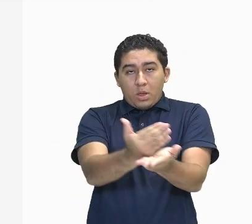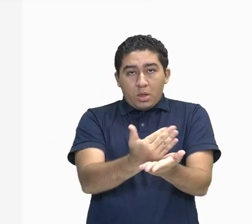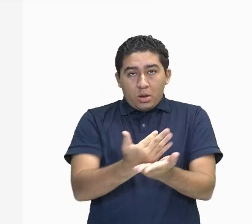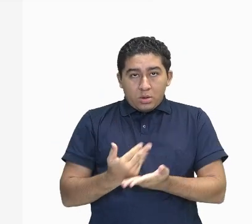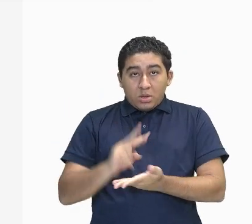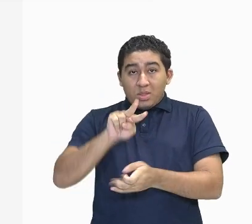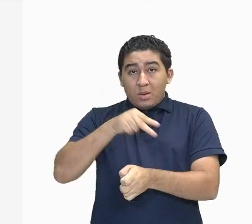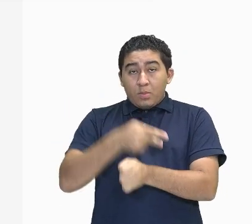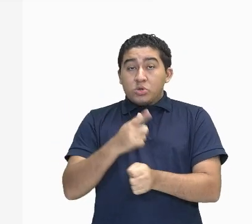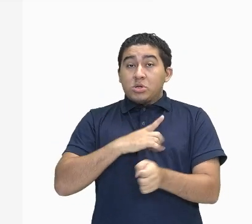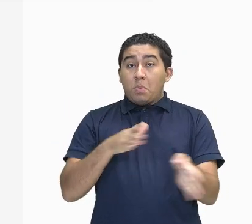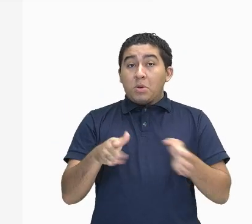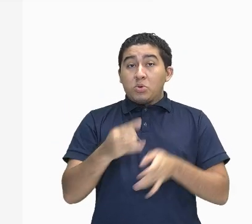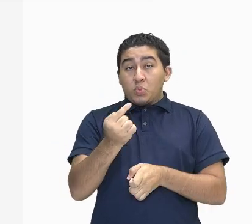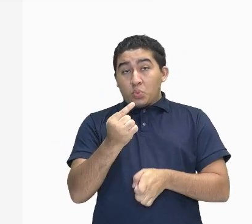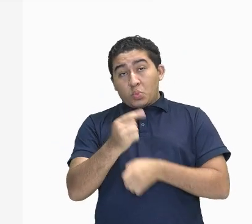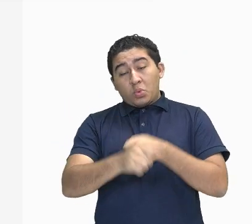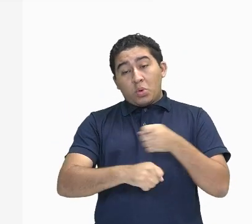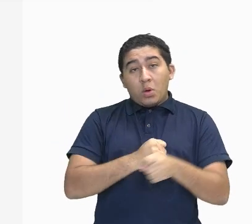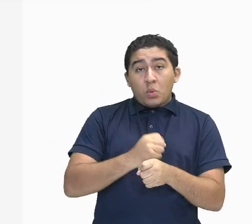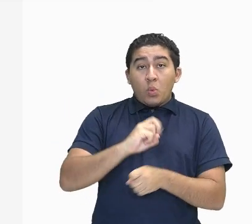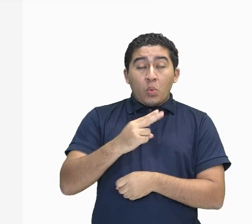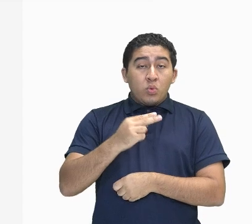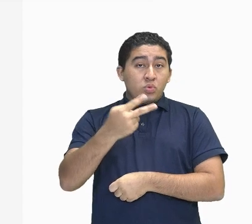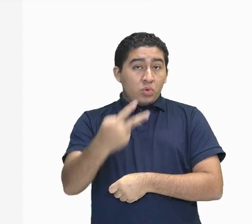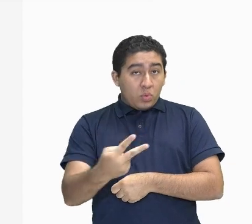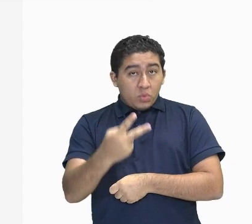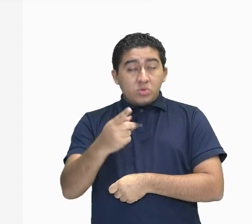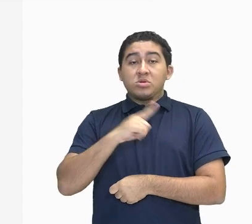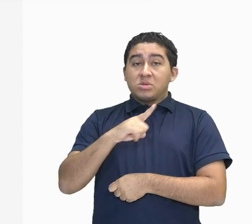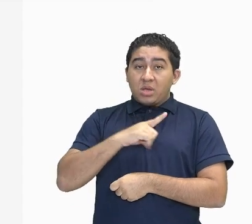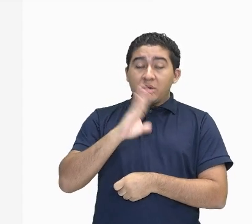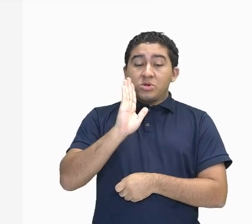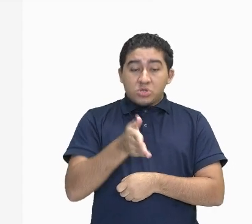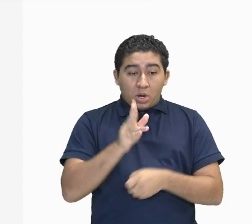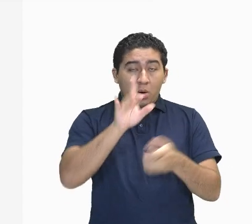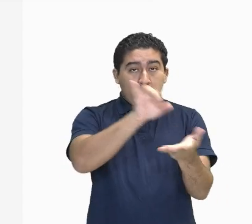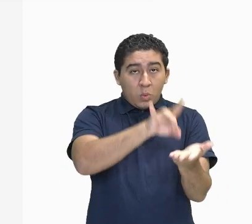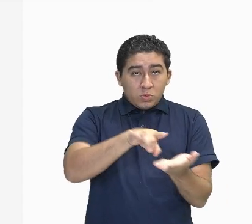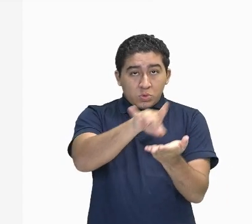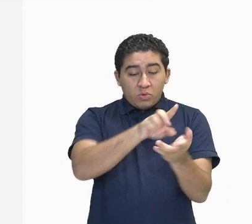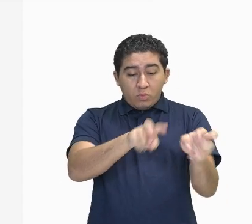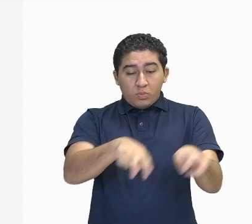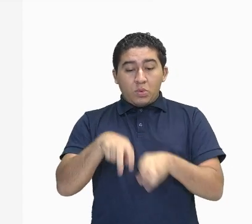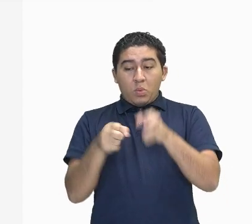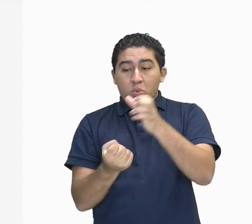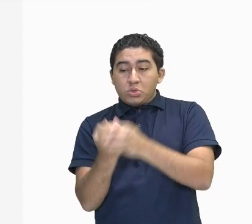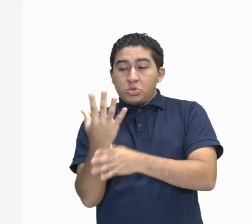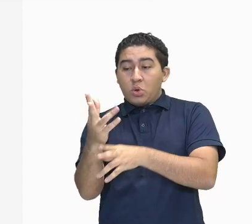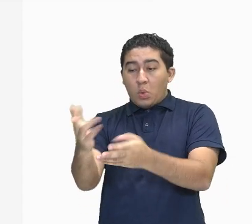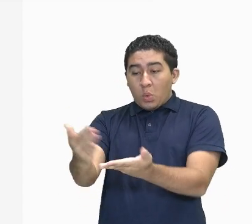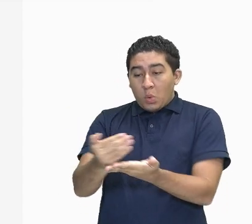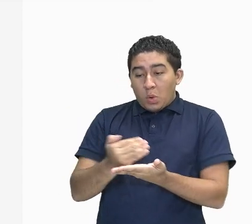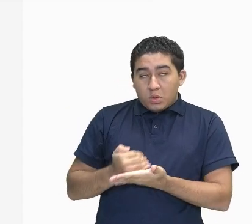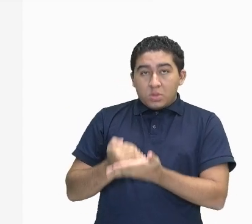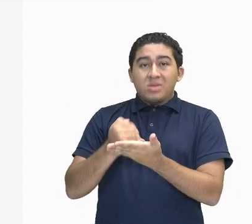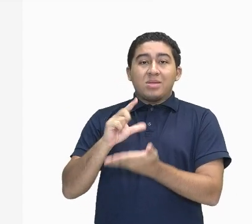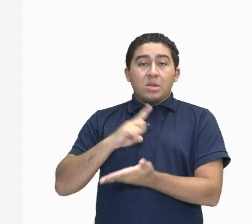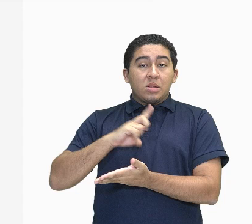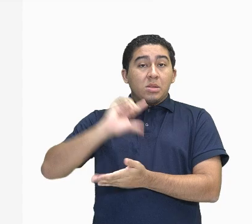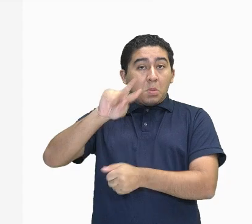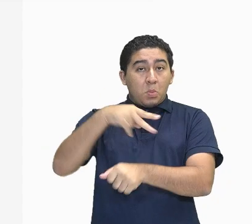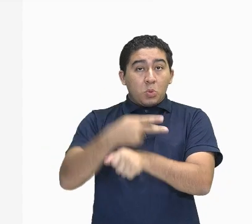de 1, 2 anos, tendo cultivo, tendo a colheita. Vai ter futuramente, para de utilizar aquela área para